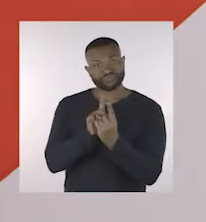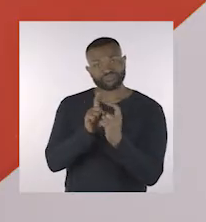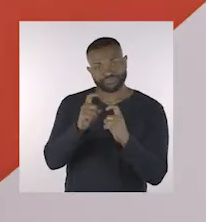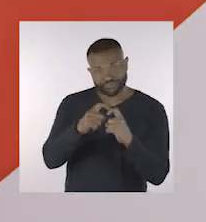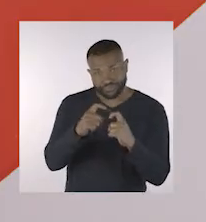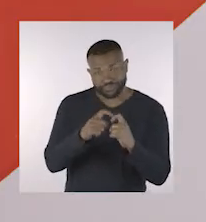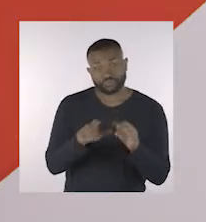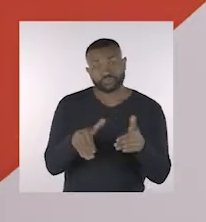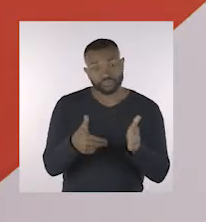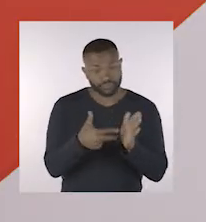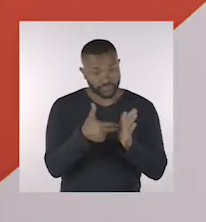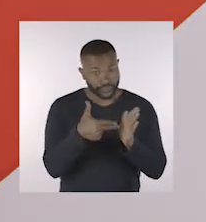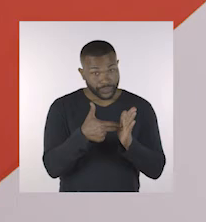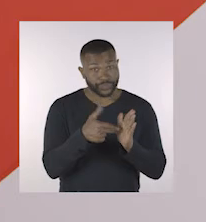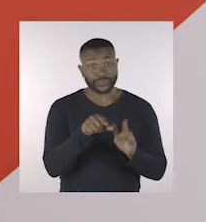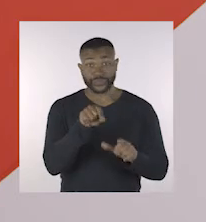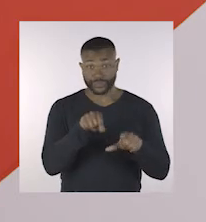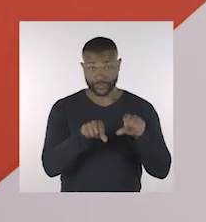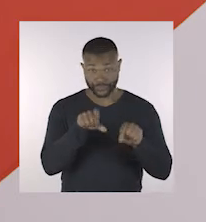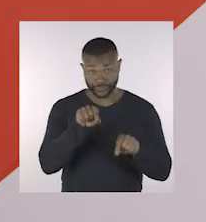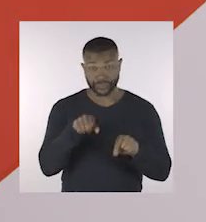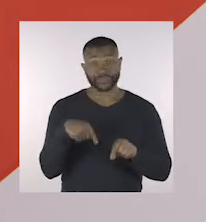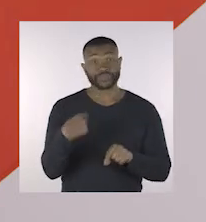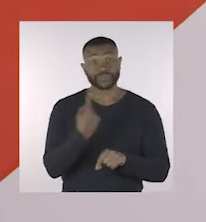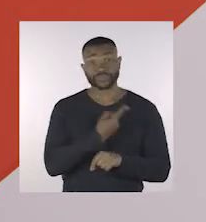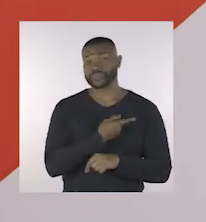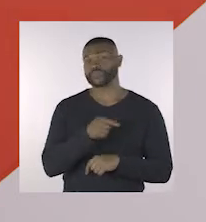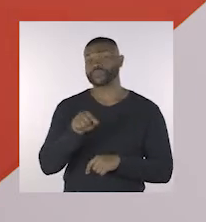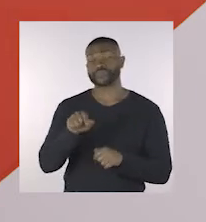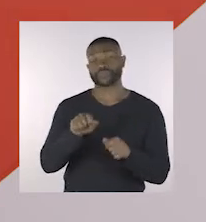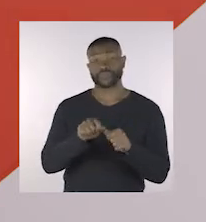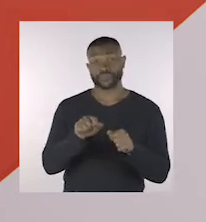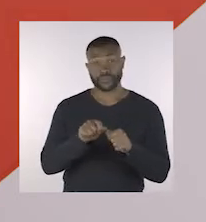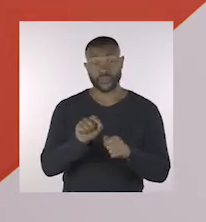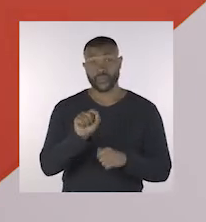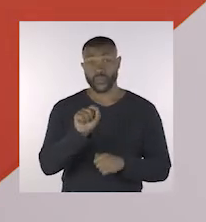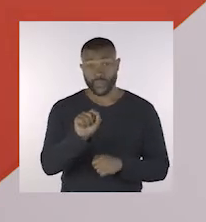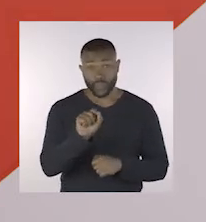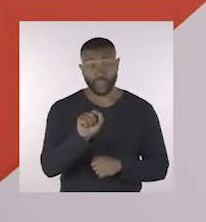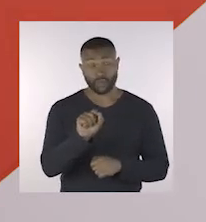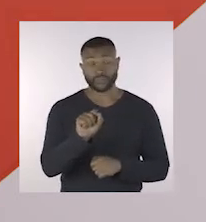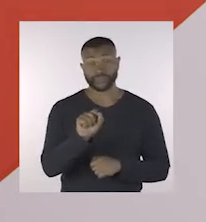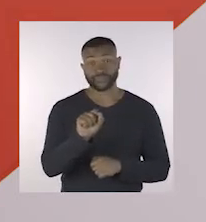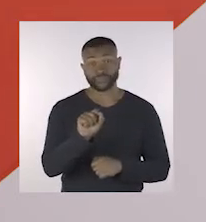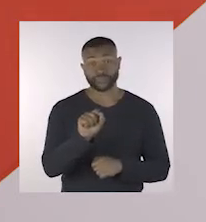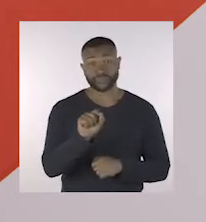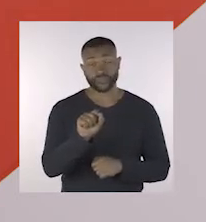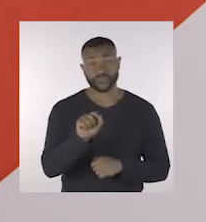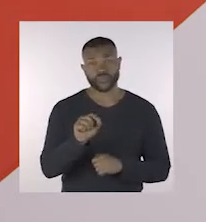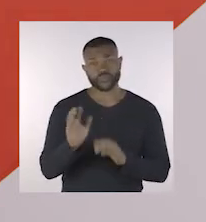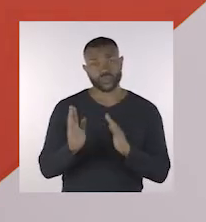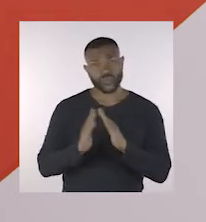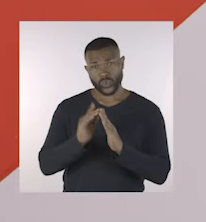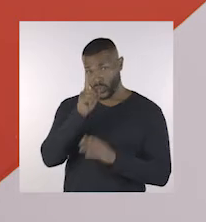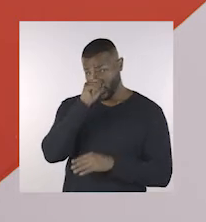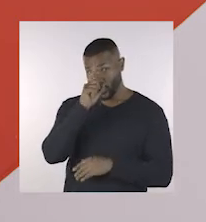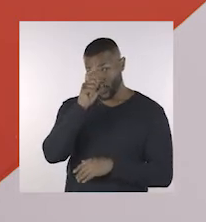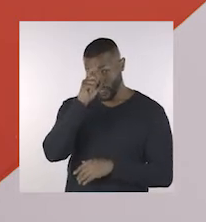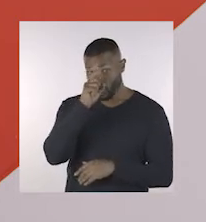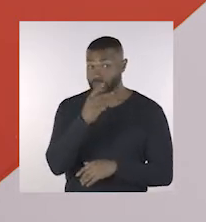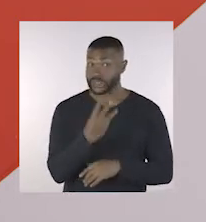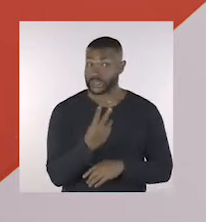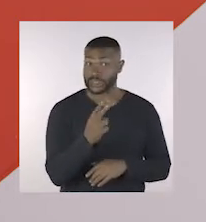exame consultas E essas cirurgias eletivas nós vamos fazer com que essas essas